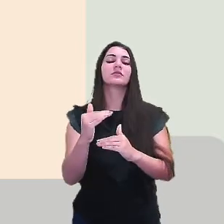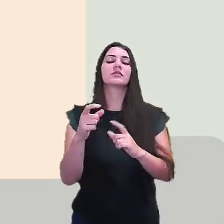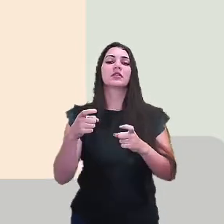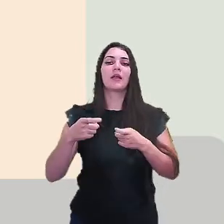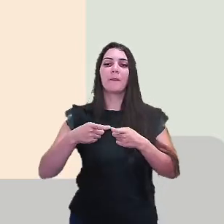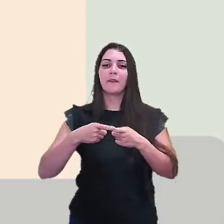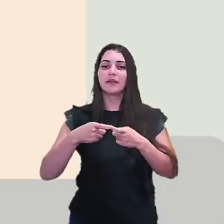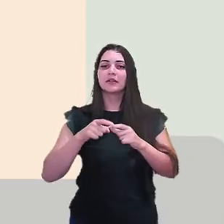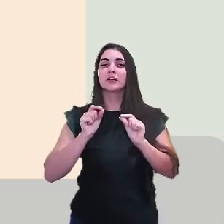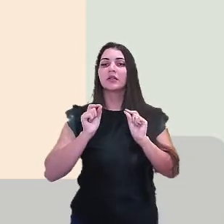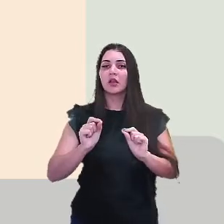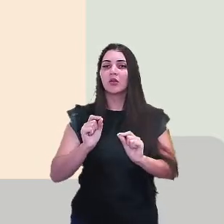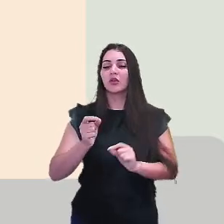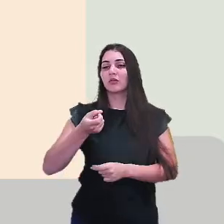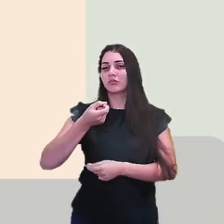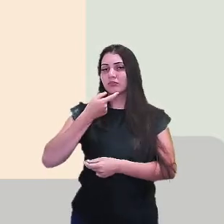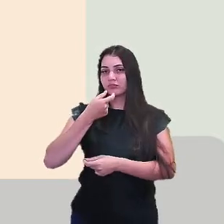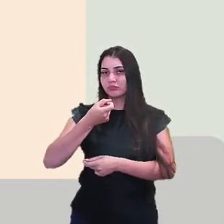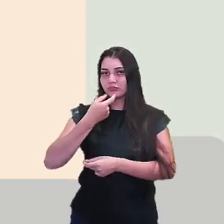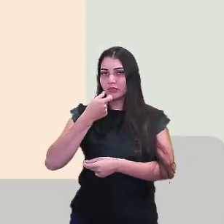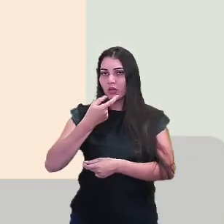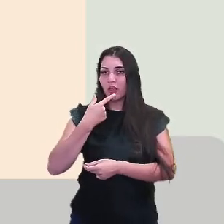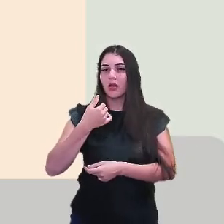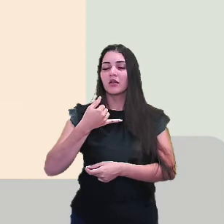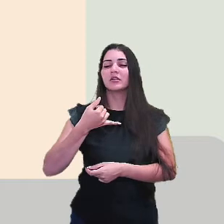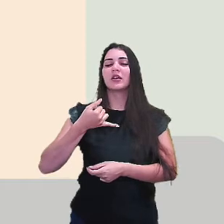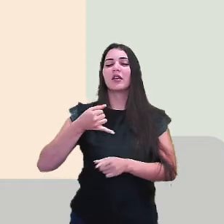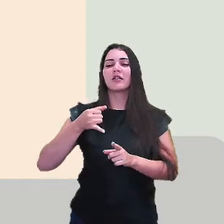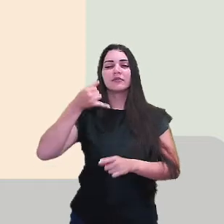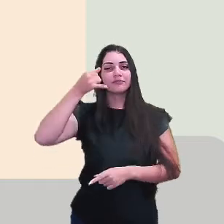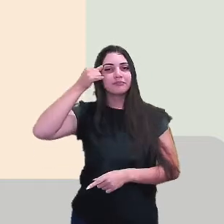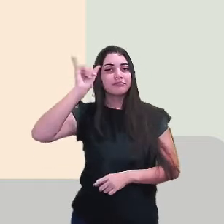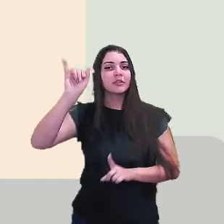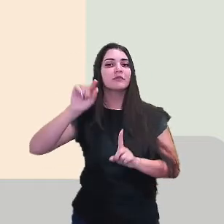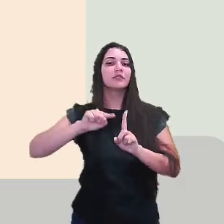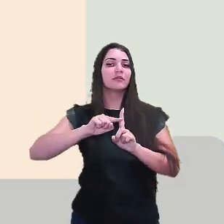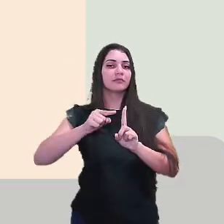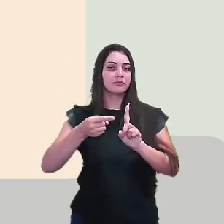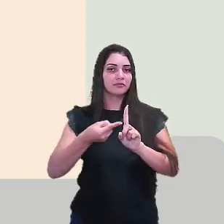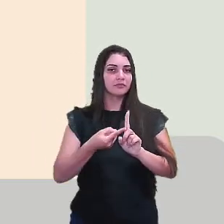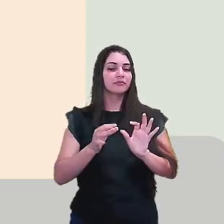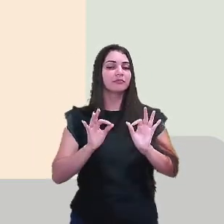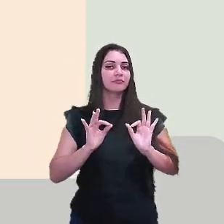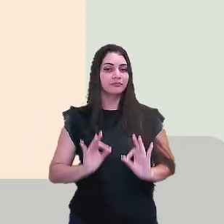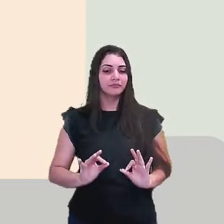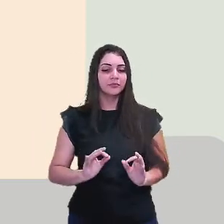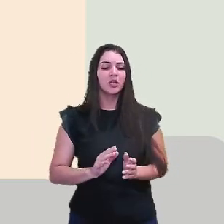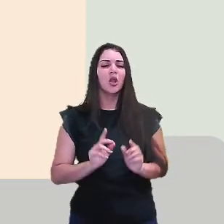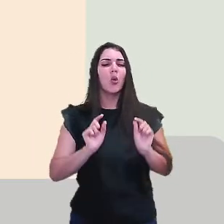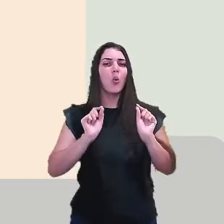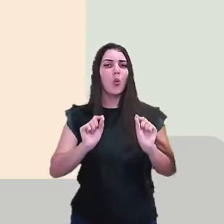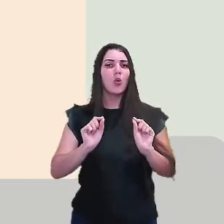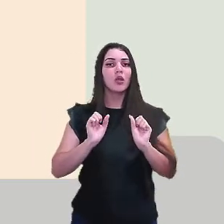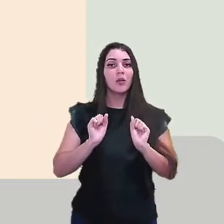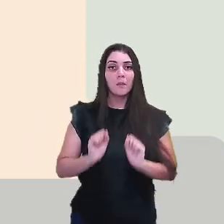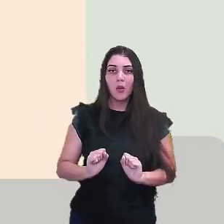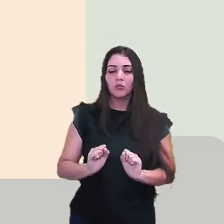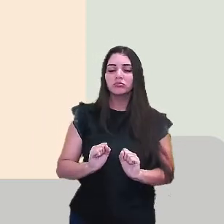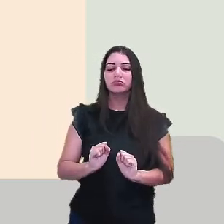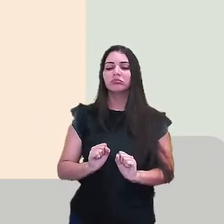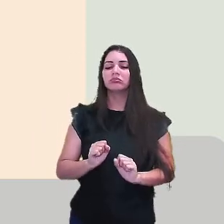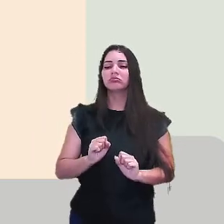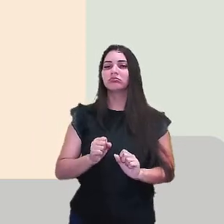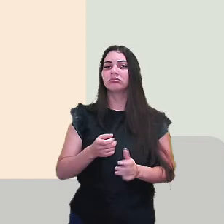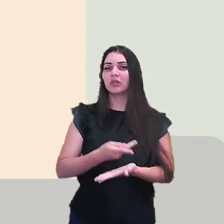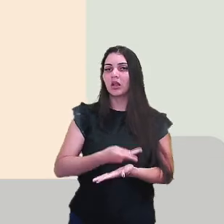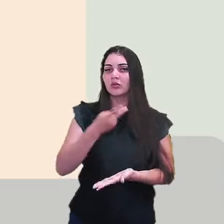anticoncepcionais, que são aqueles métodos para se evitar a gravidez, tá bom? Então, o que pode causar uma queda